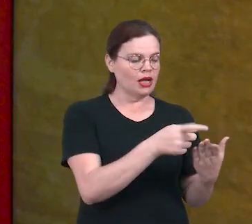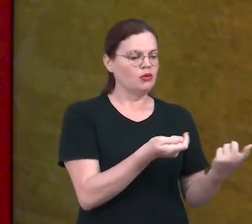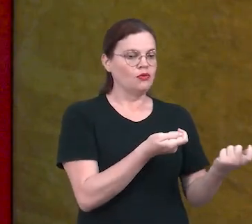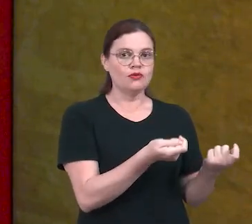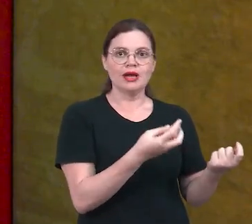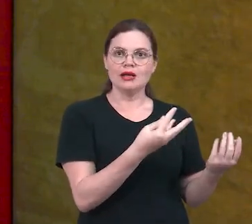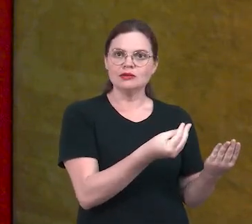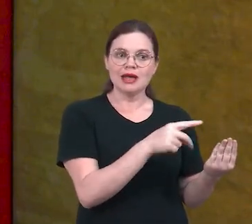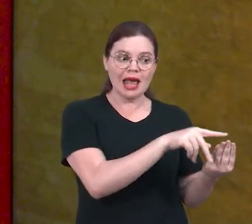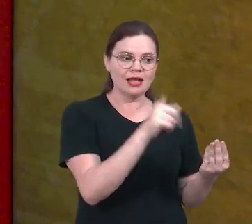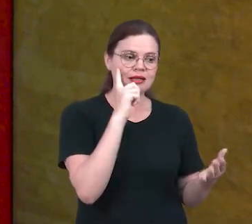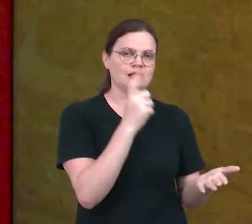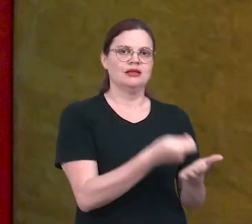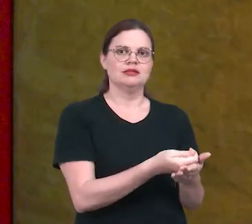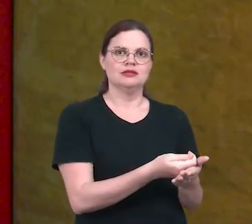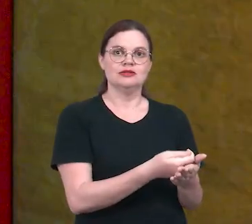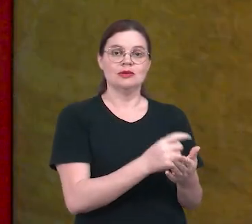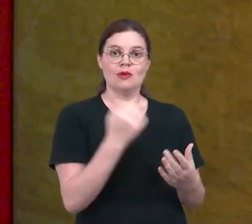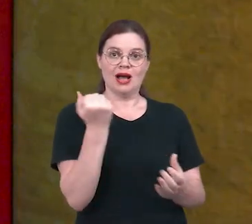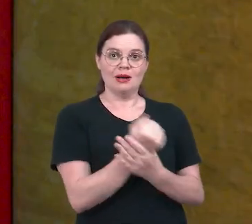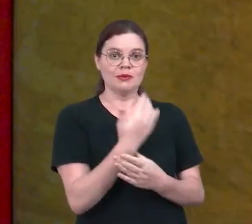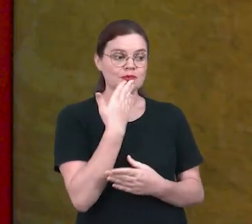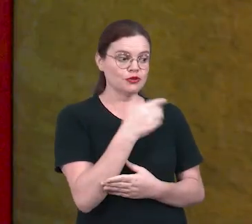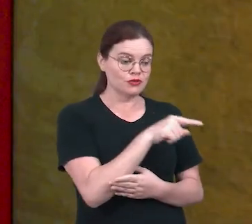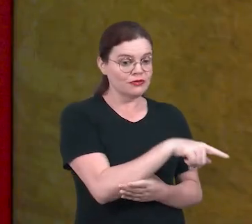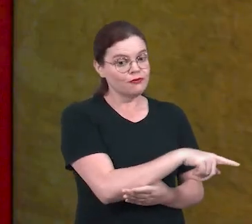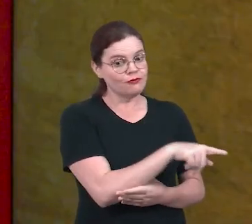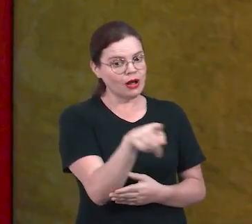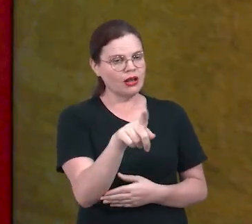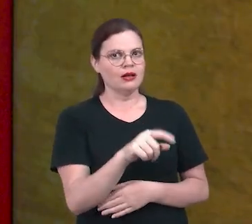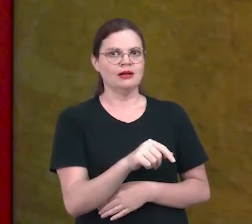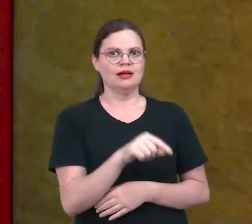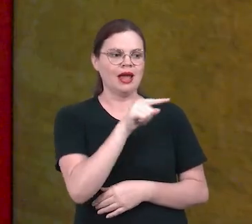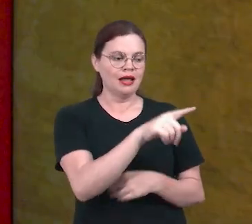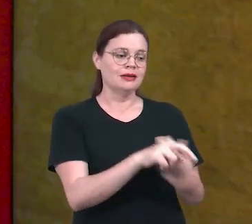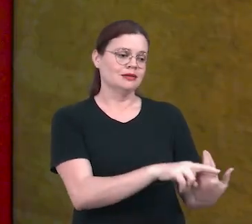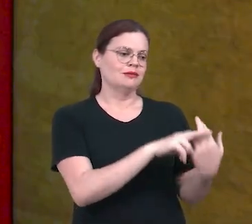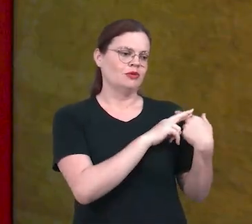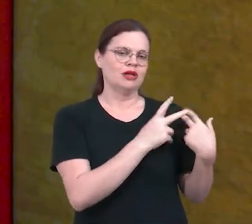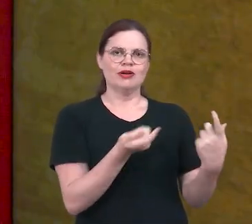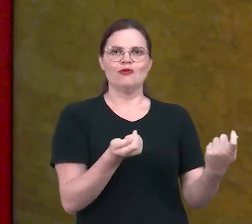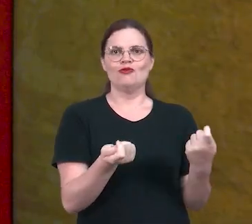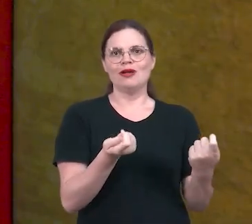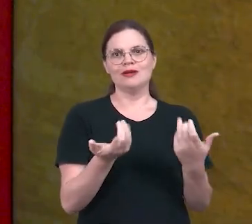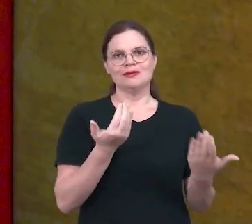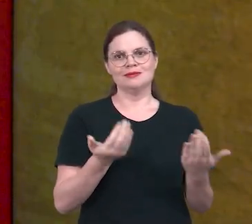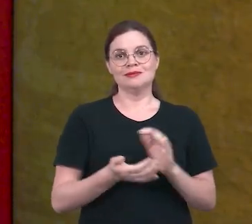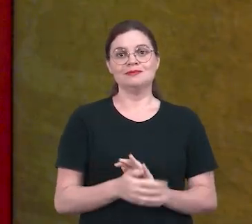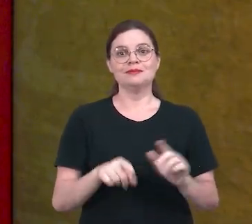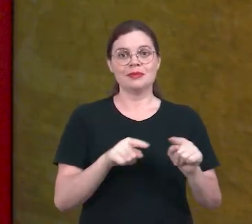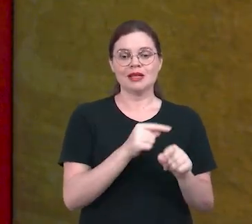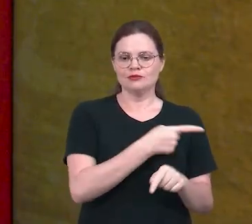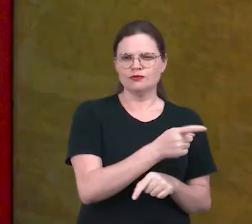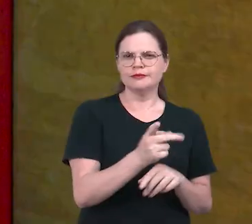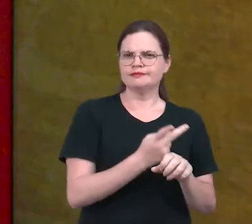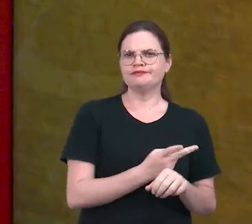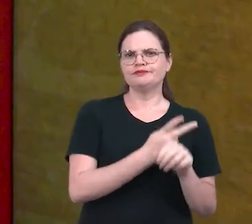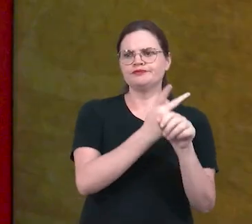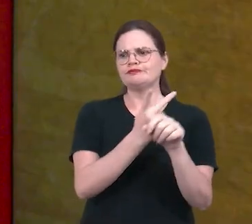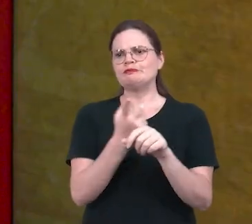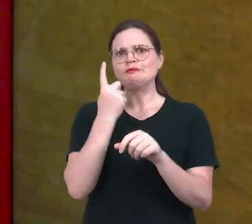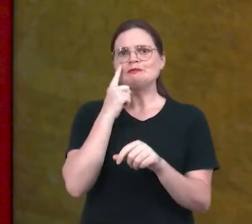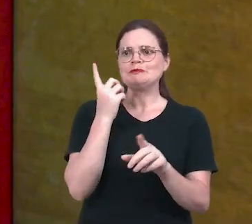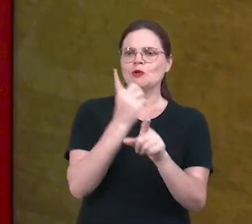né? Então, não só na decisão de guiar Isaac, mas também a Rebeca, ele providenciou todas